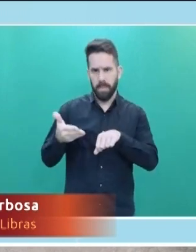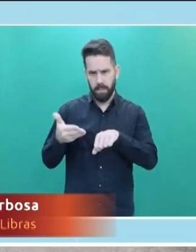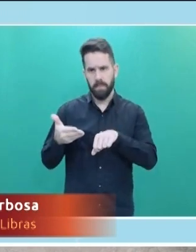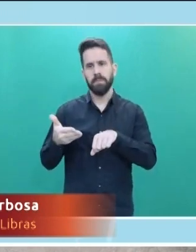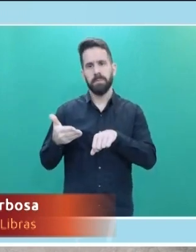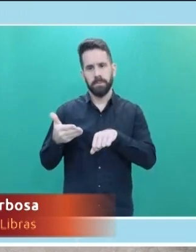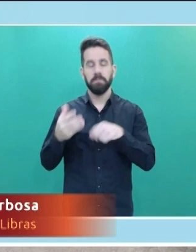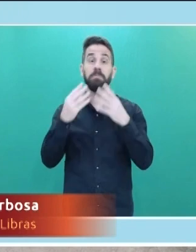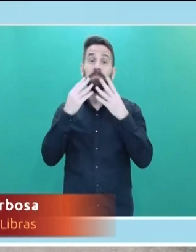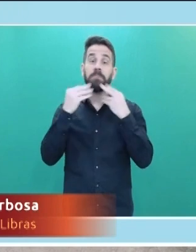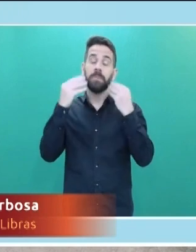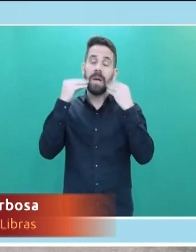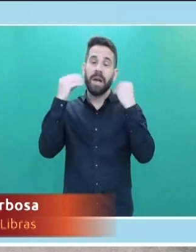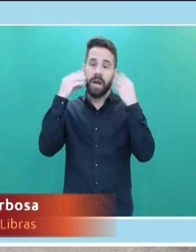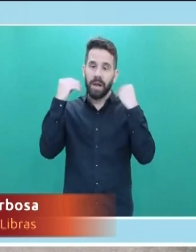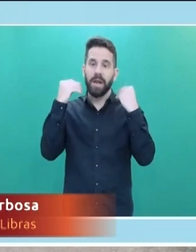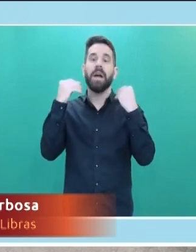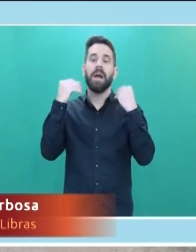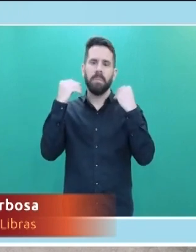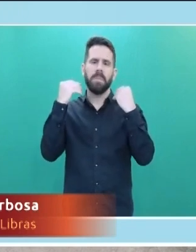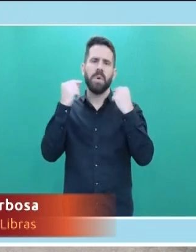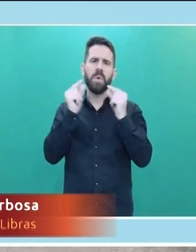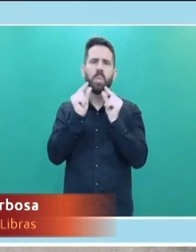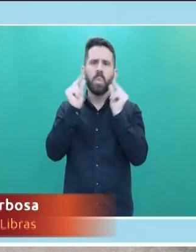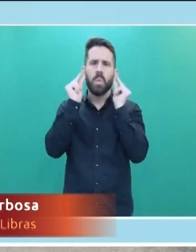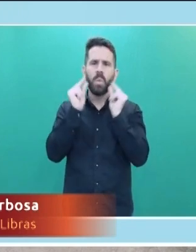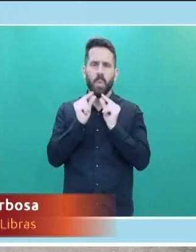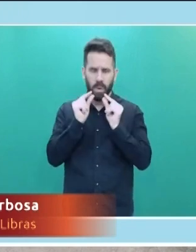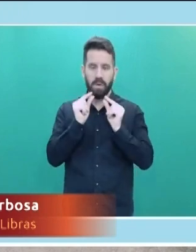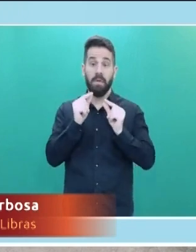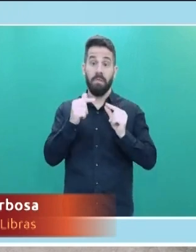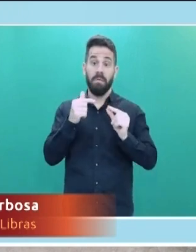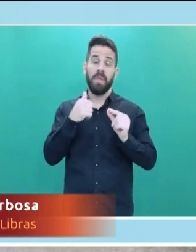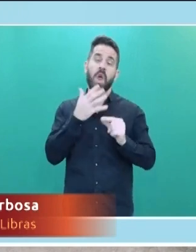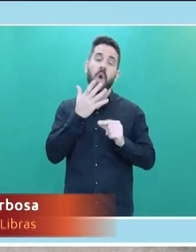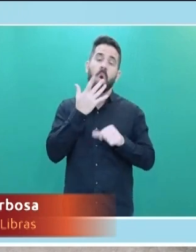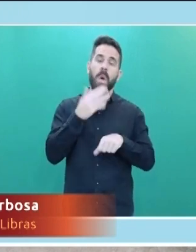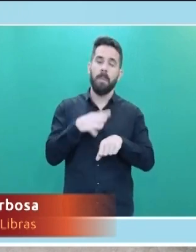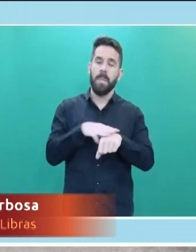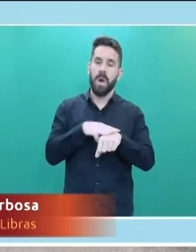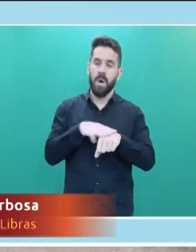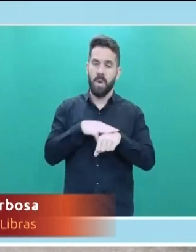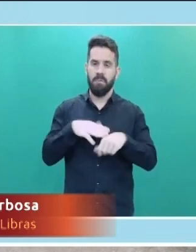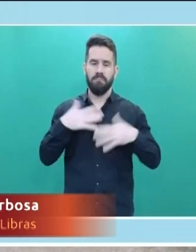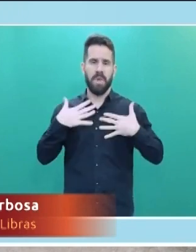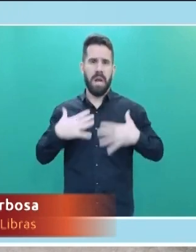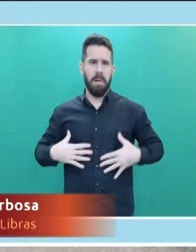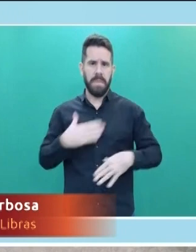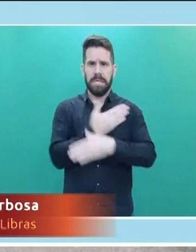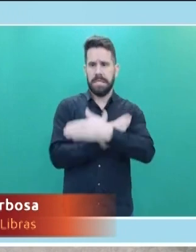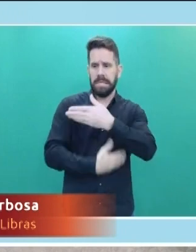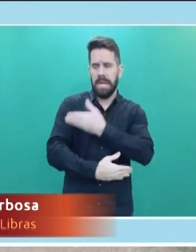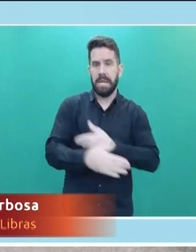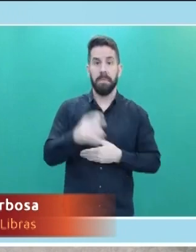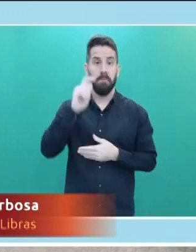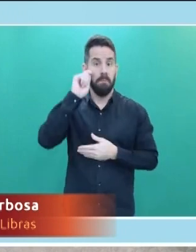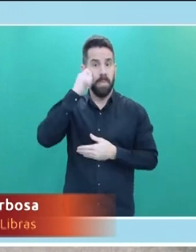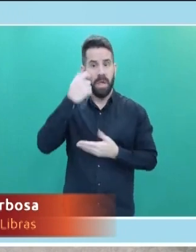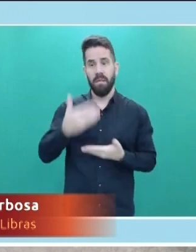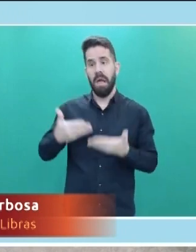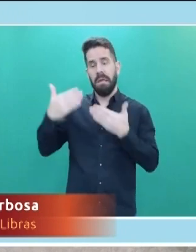com barba cerrada, castanha, estou vestindo uma camiseta normal, preta, e atrás de mim tem